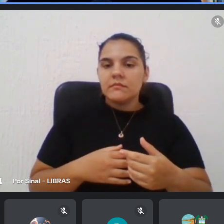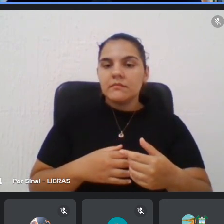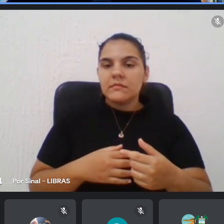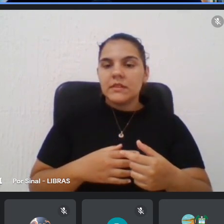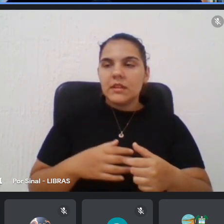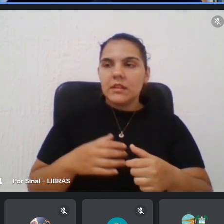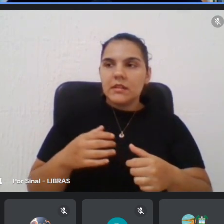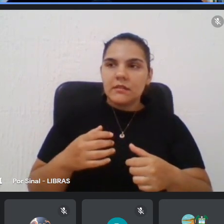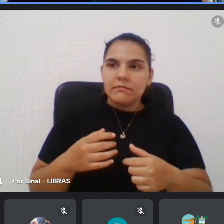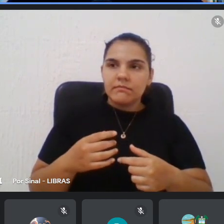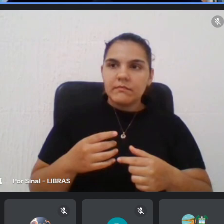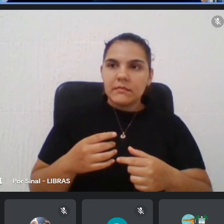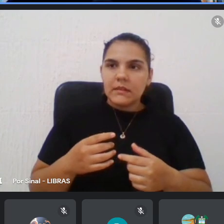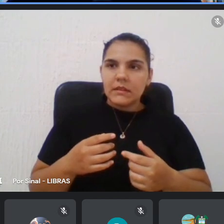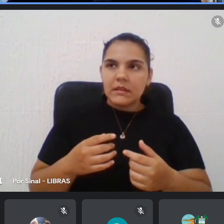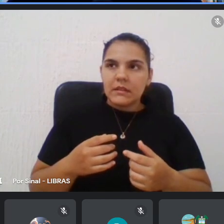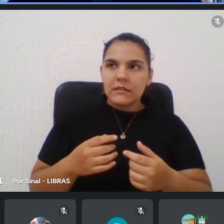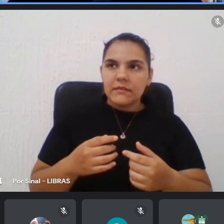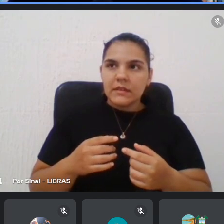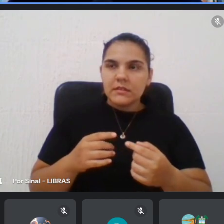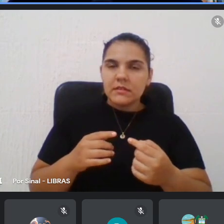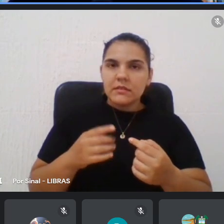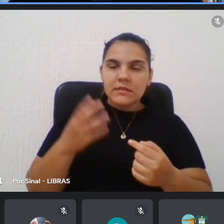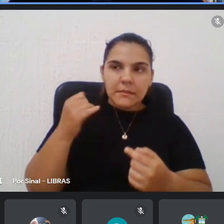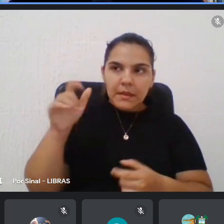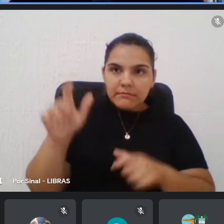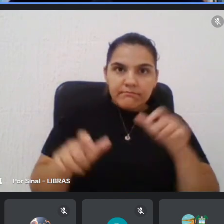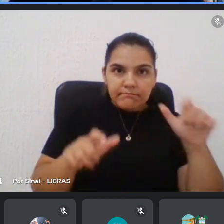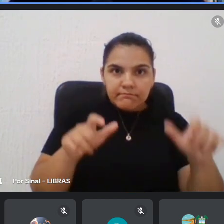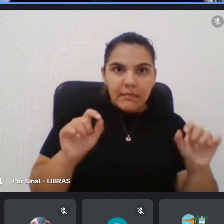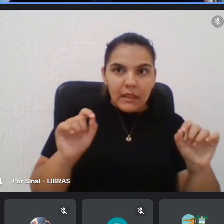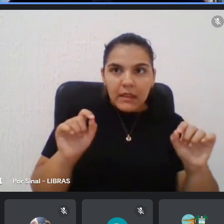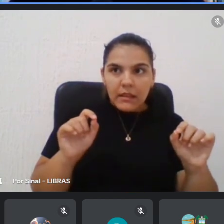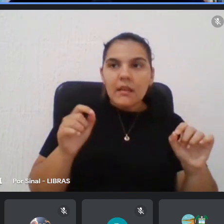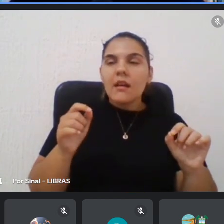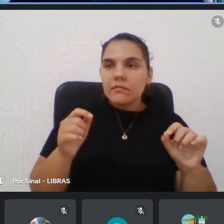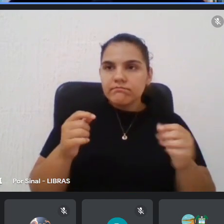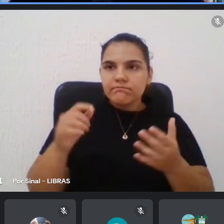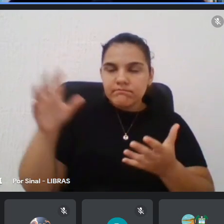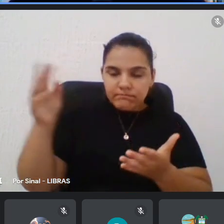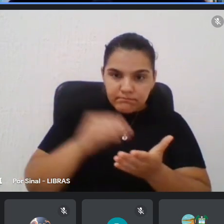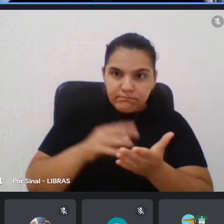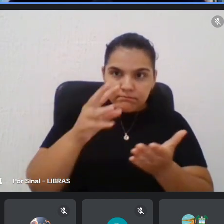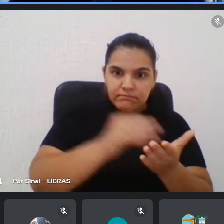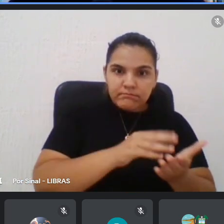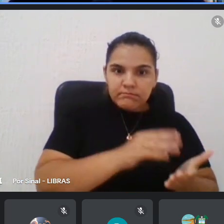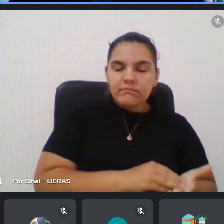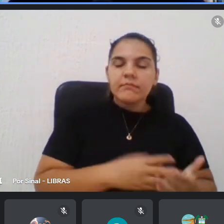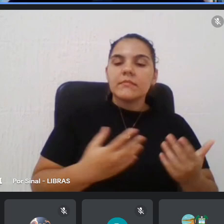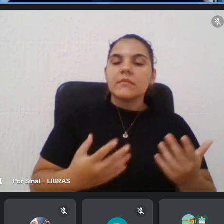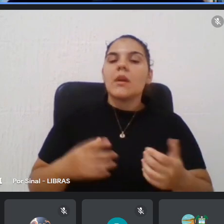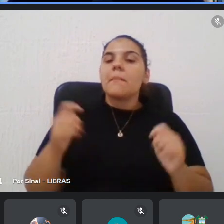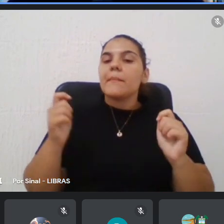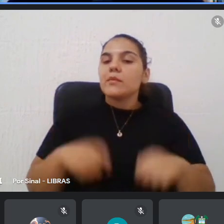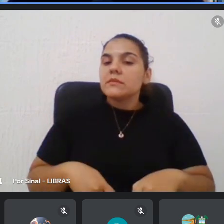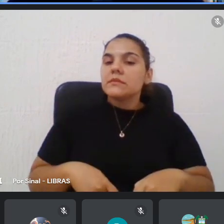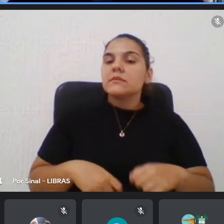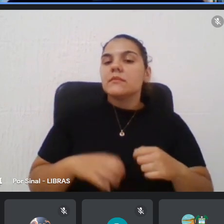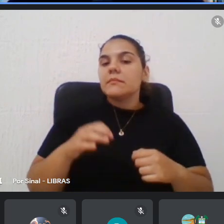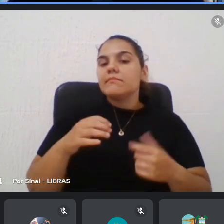Então, essas são algumas das possibilidades que a Lei Paulo Gustavo traz, são avanços